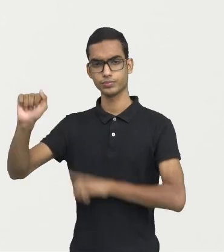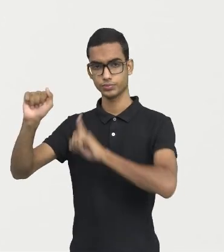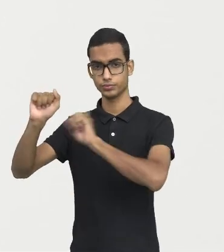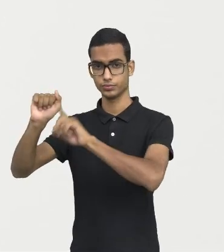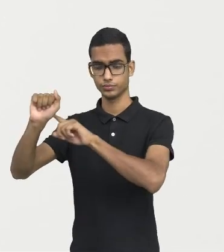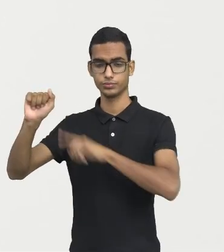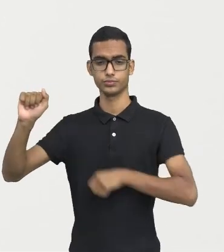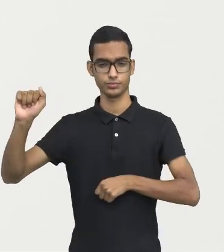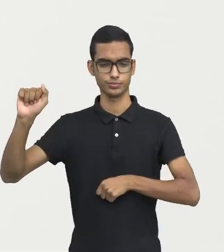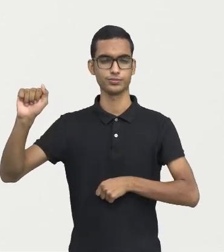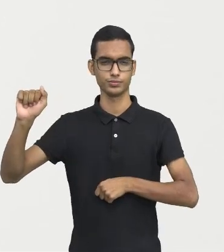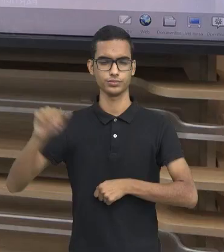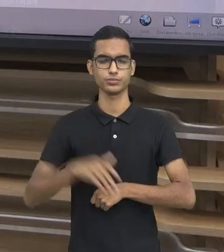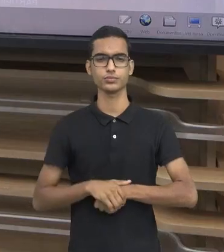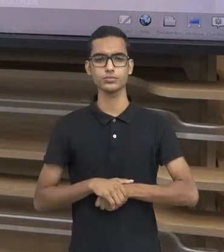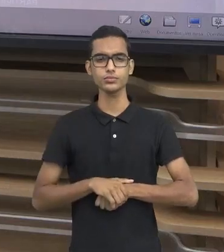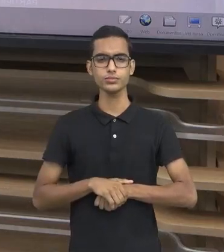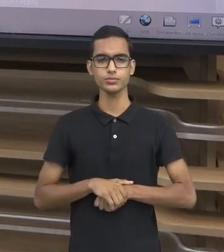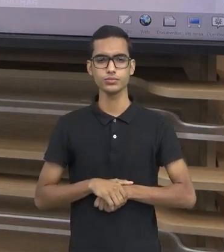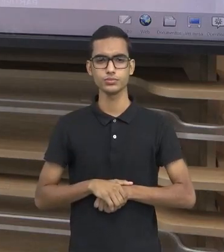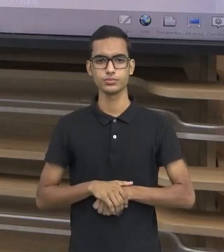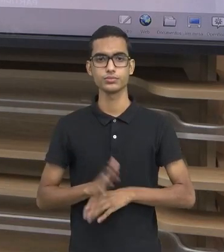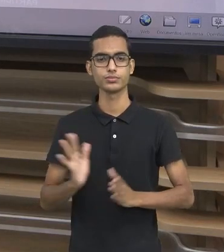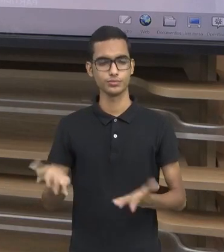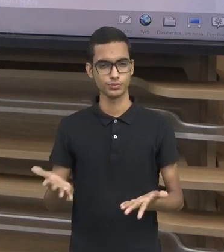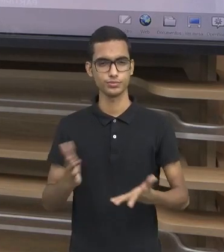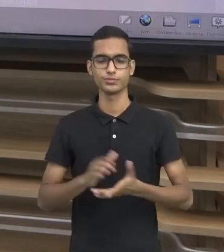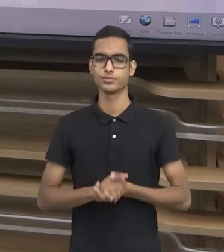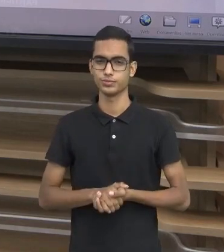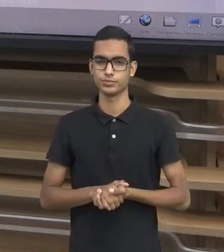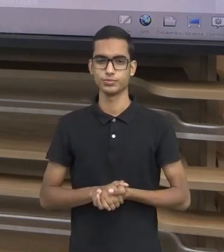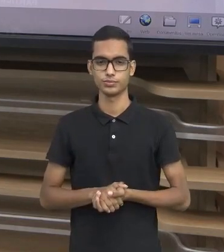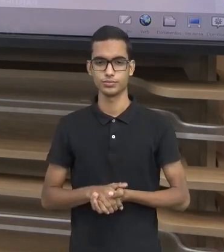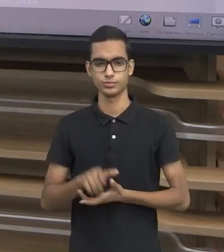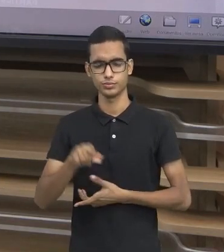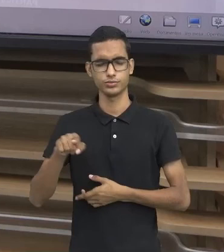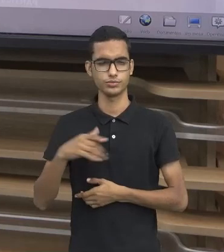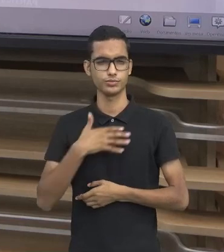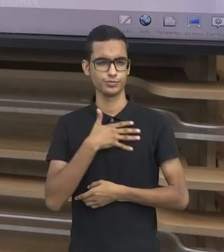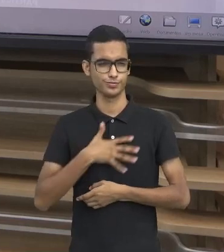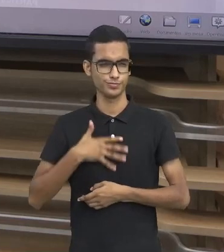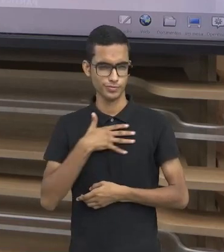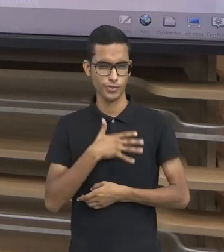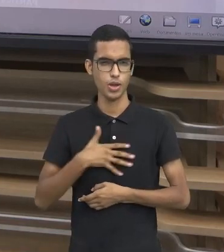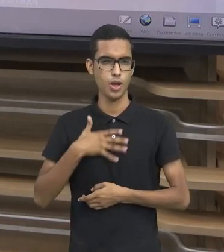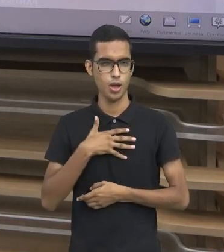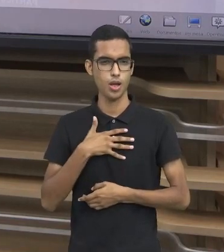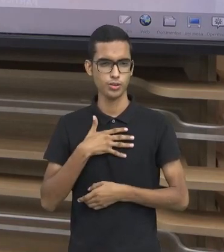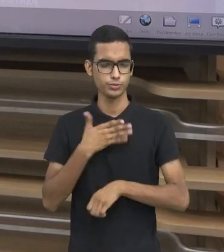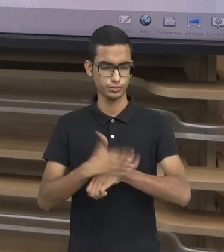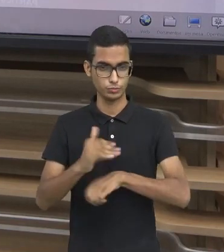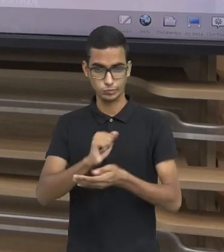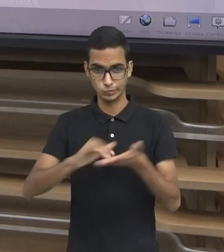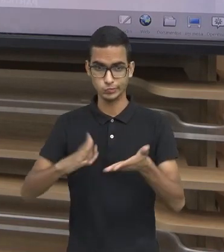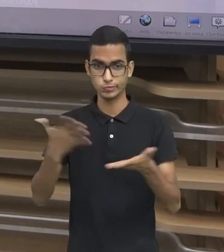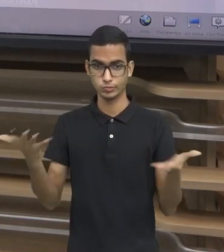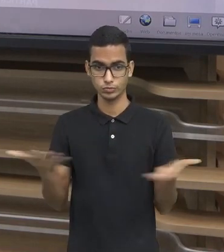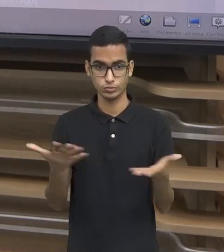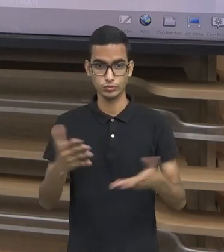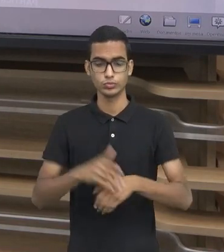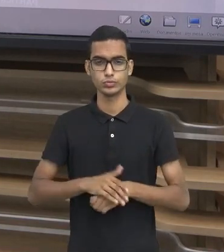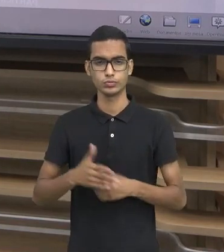letra A, tá? É isso aí, pessoal. Espero que vocês tenham gostado do nosso Praticando de